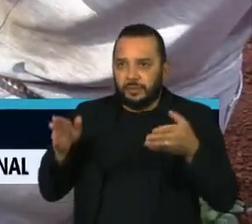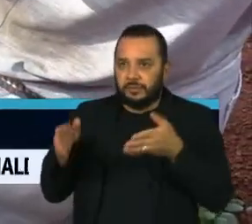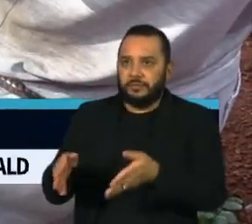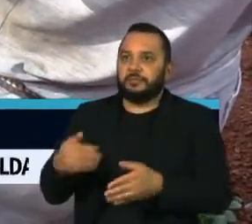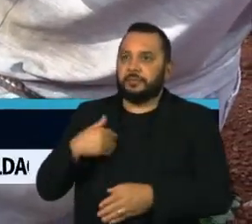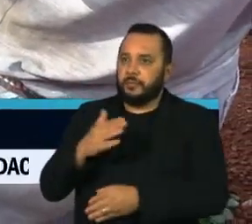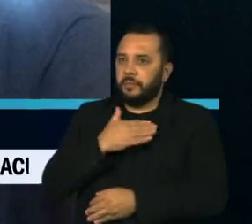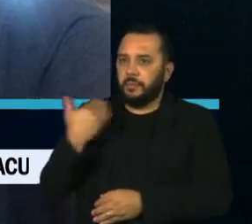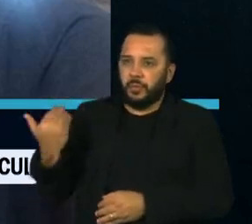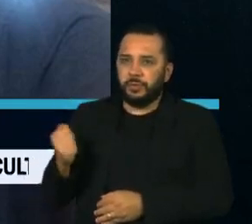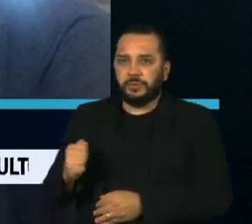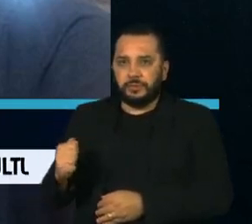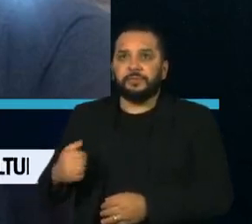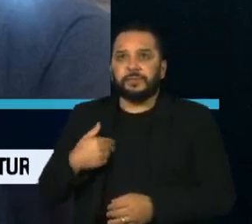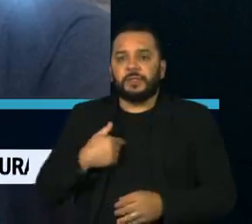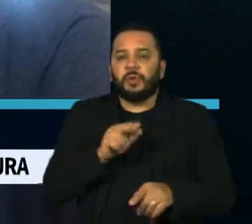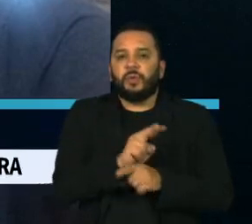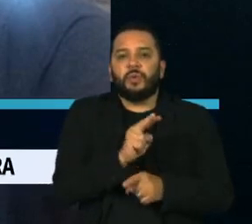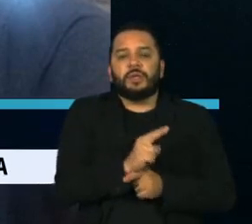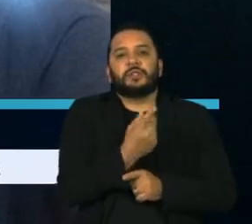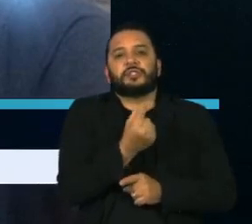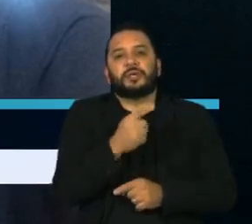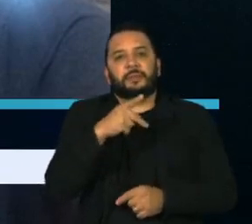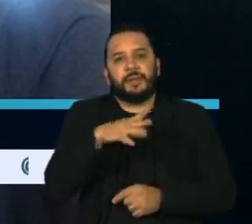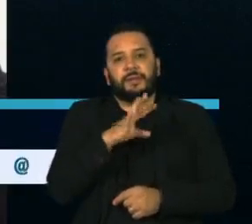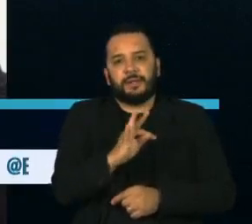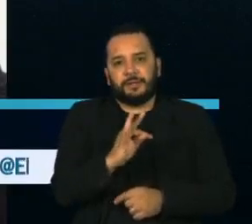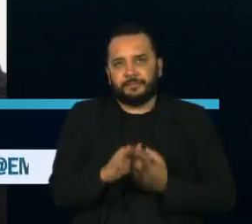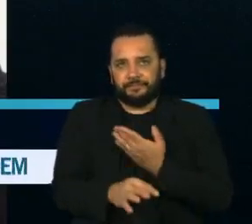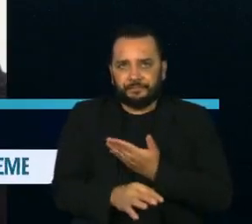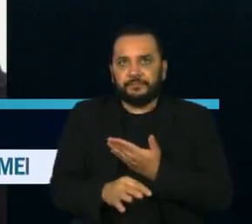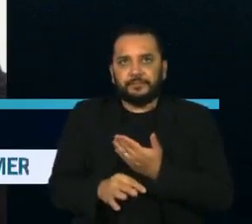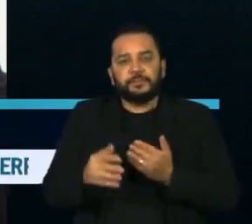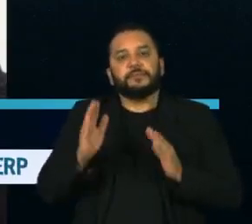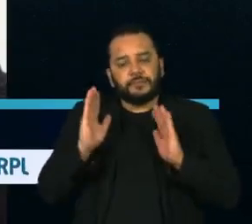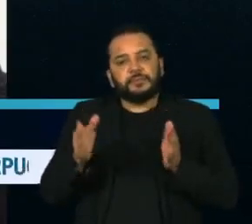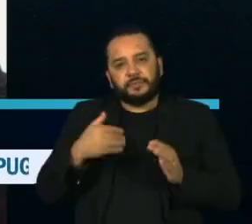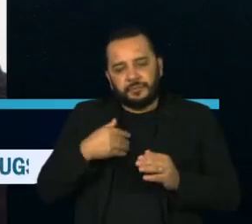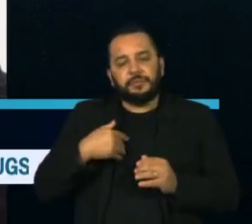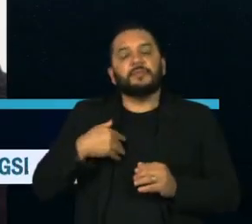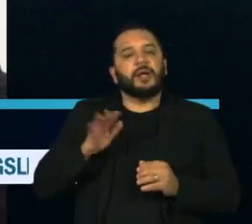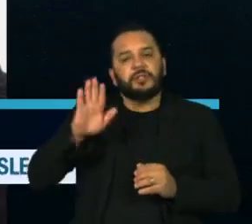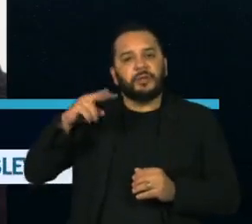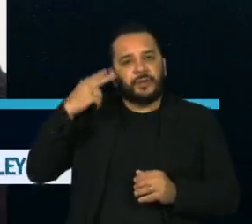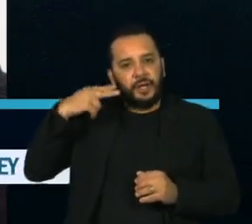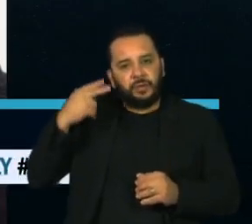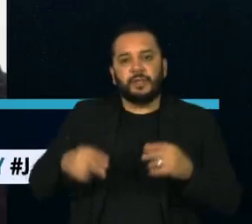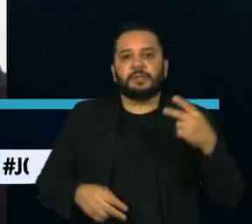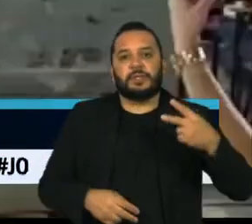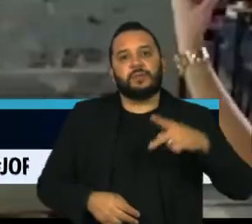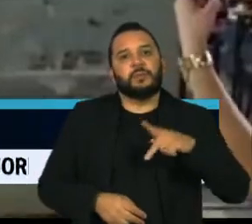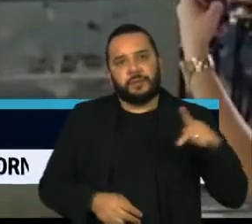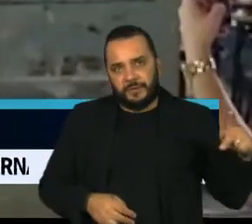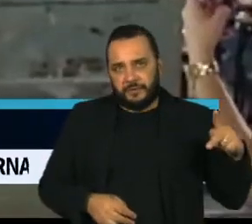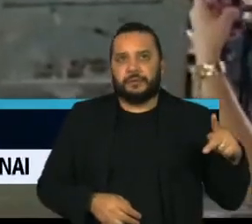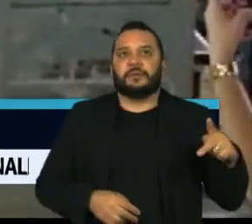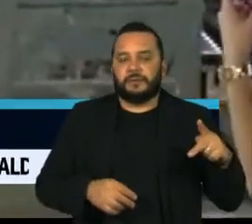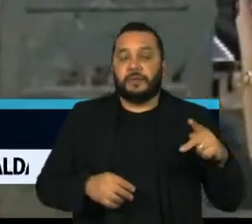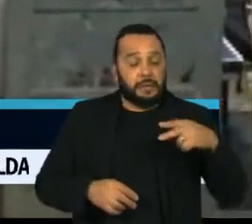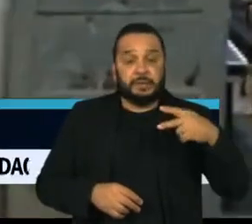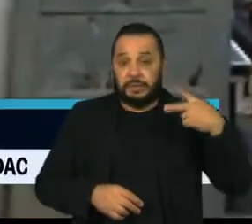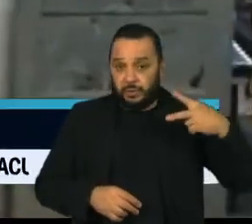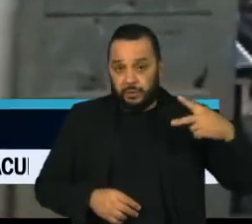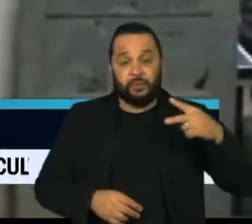enterrado. Marcelo era tesoureiro do Partido dos Trabalhadores. Já concorreu a vereador e a vice-prefeito pela sigla. No sábado,